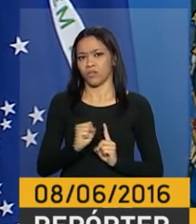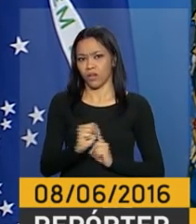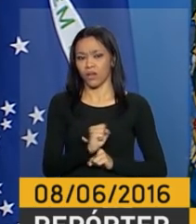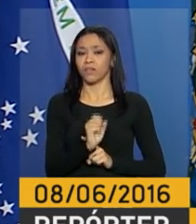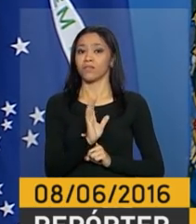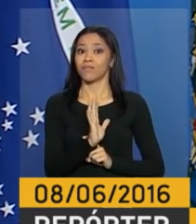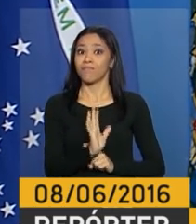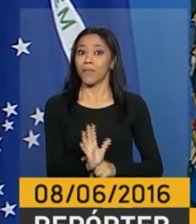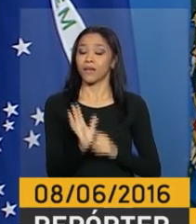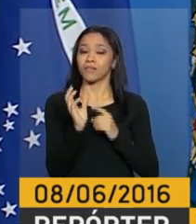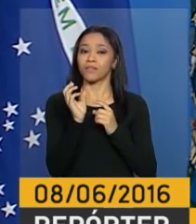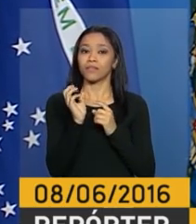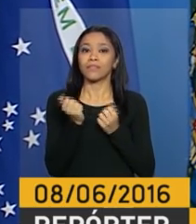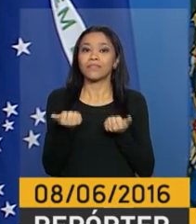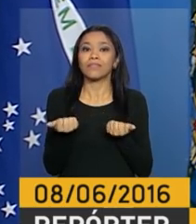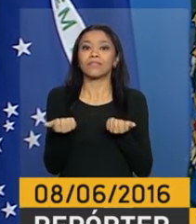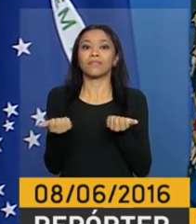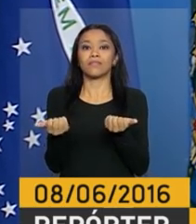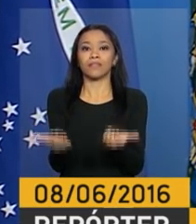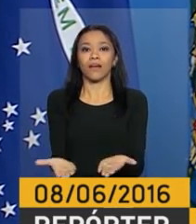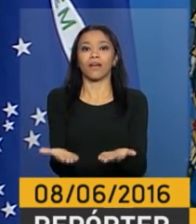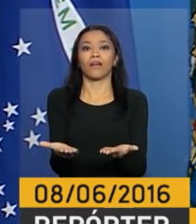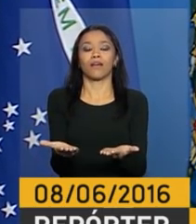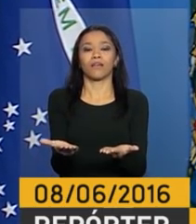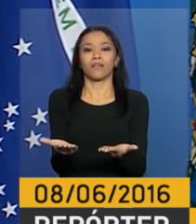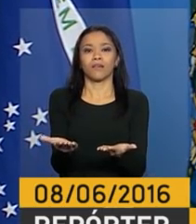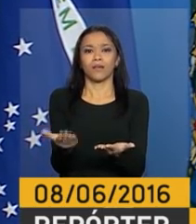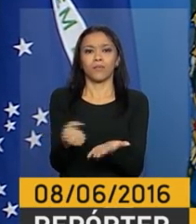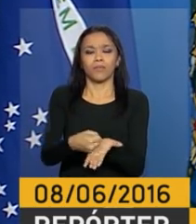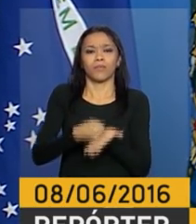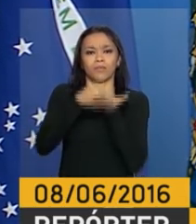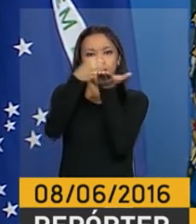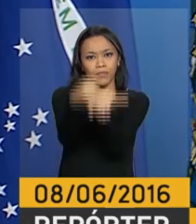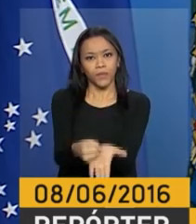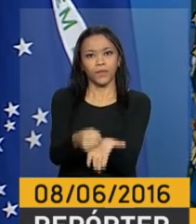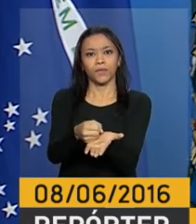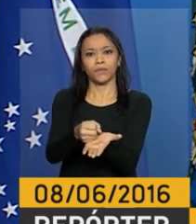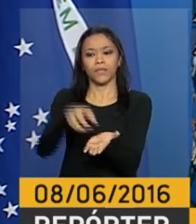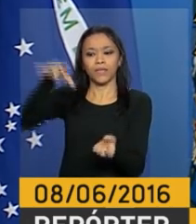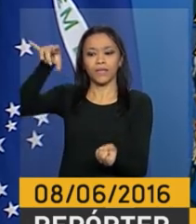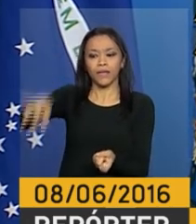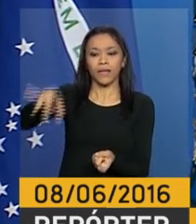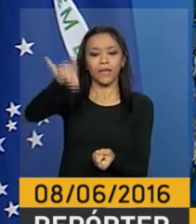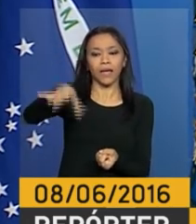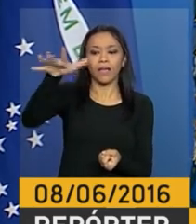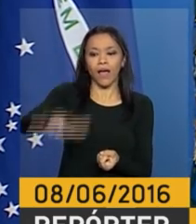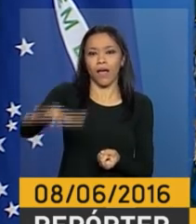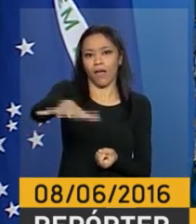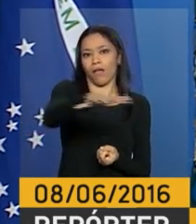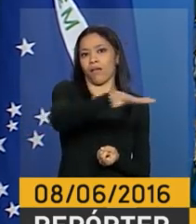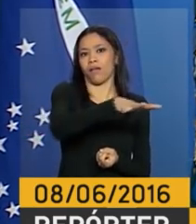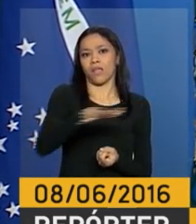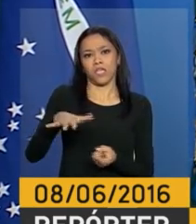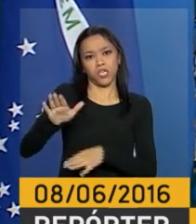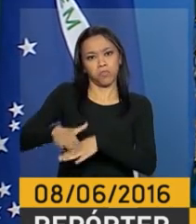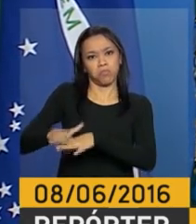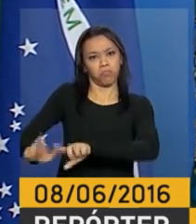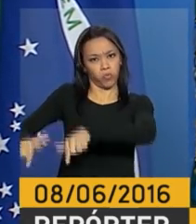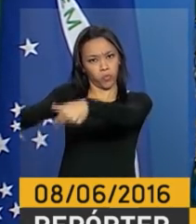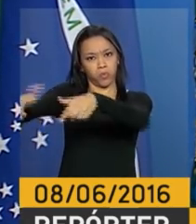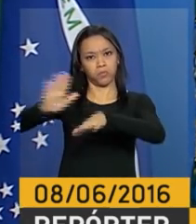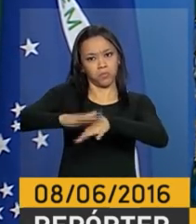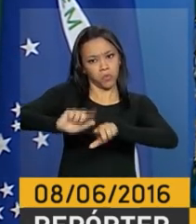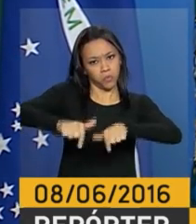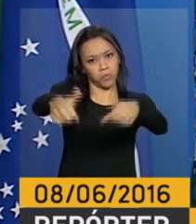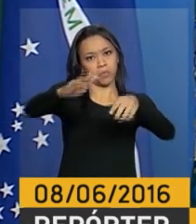largueza muito grande para que os setores da sociedade brasileira eh possam atuar e nesse particular eu quero